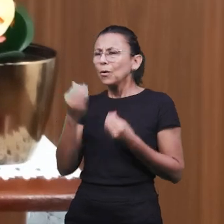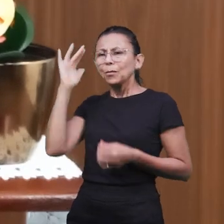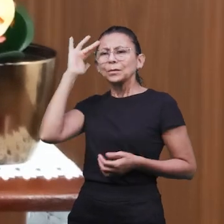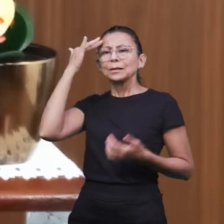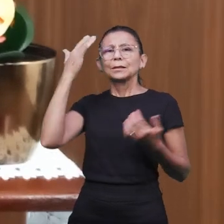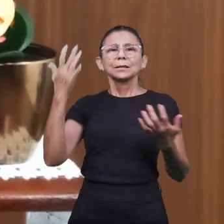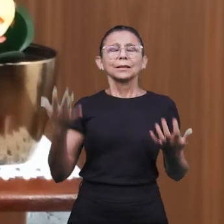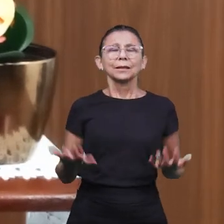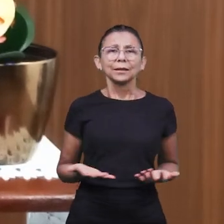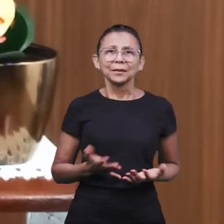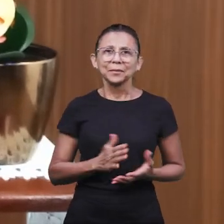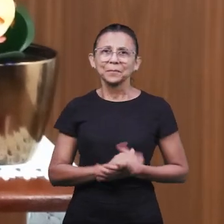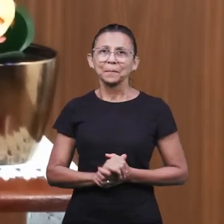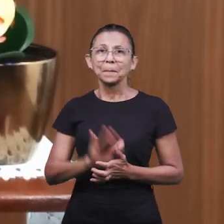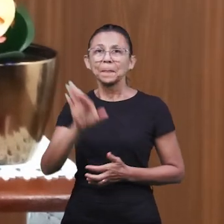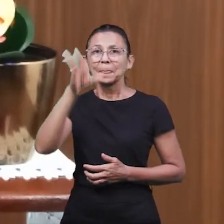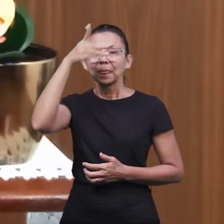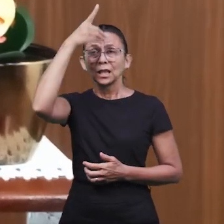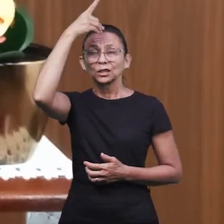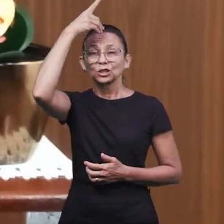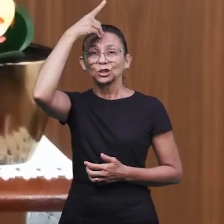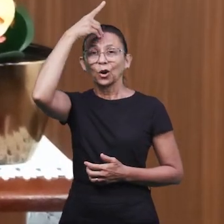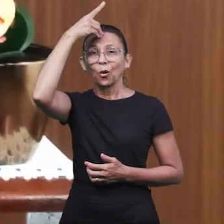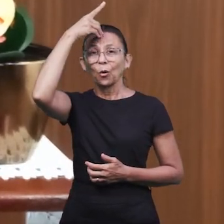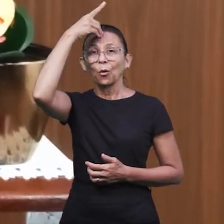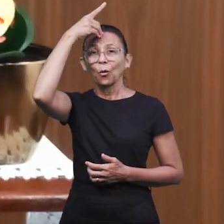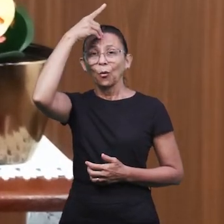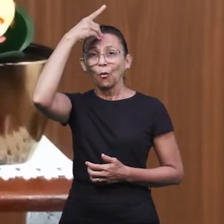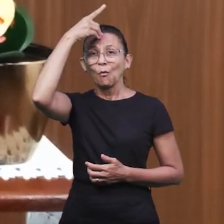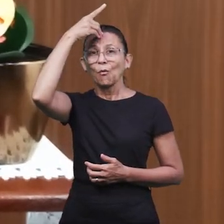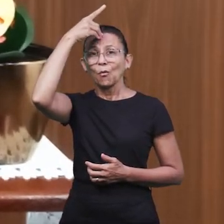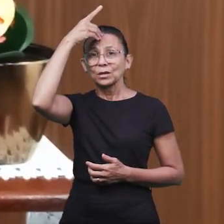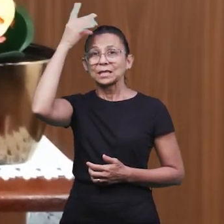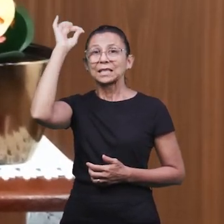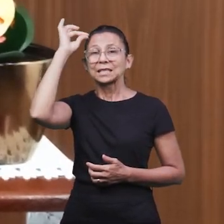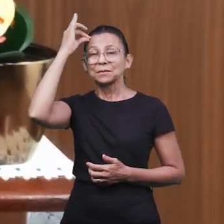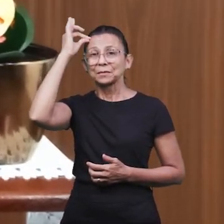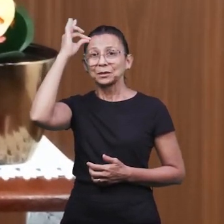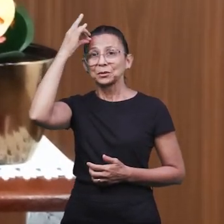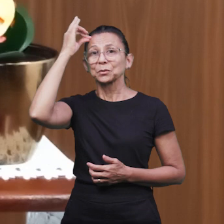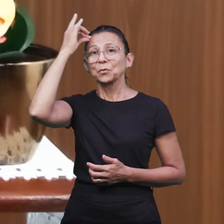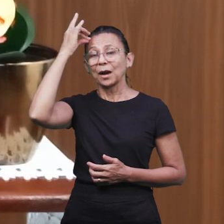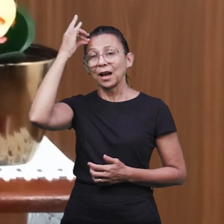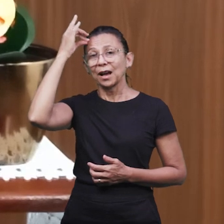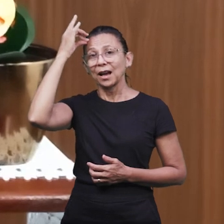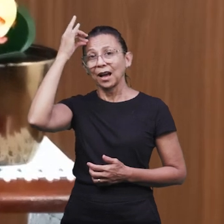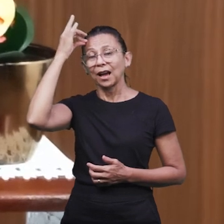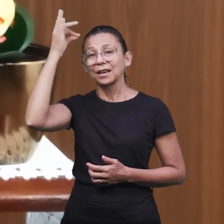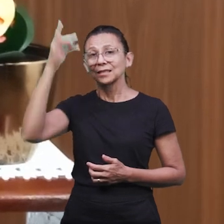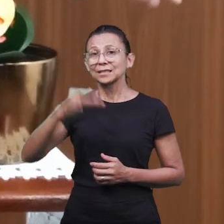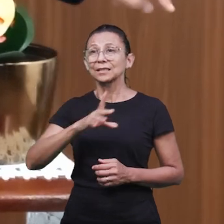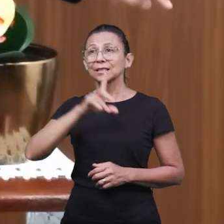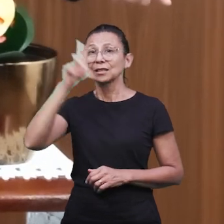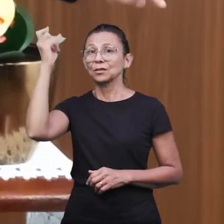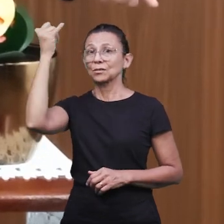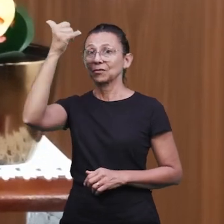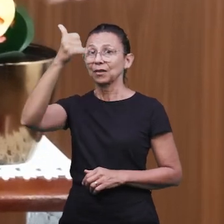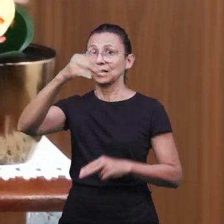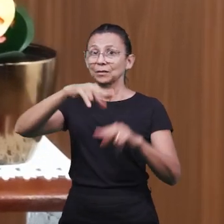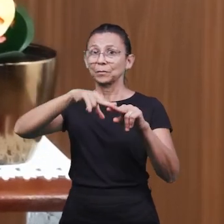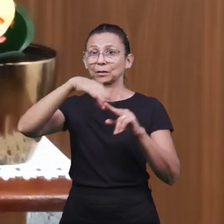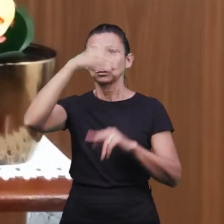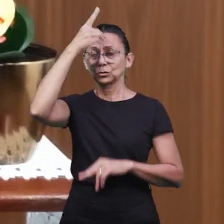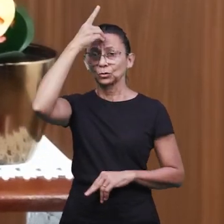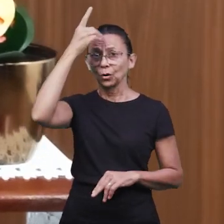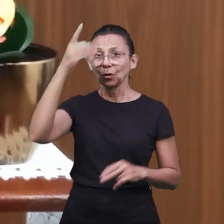saber? Dons espirituais maduros, porque Deus fala através dos dons espirituais.